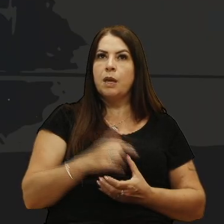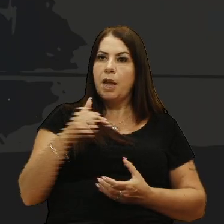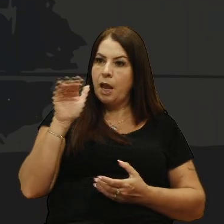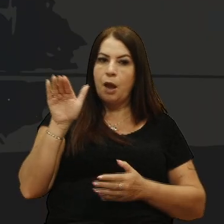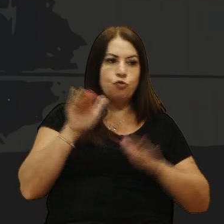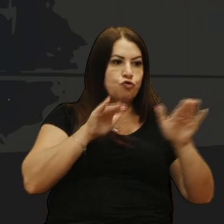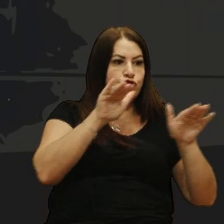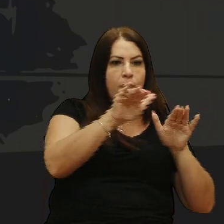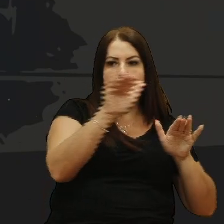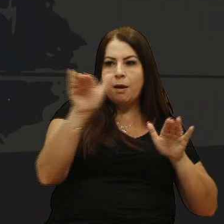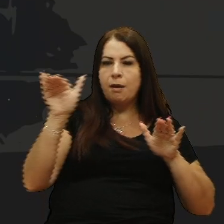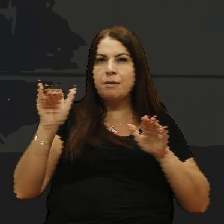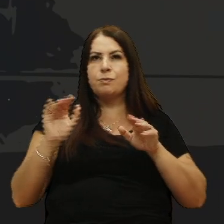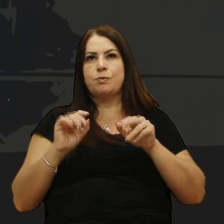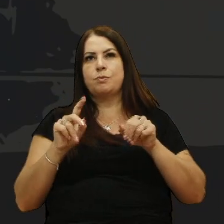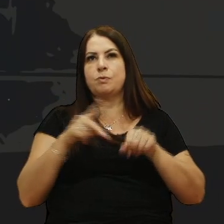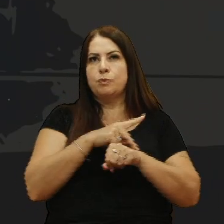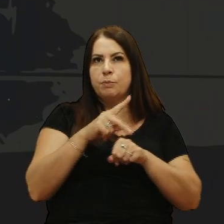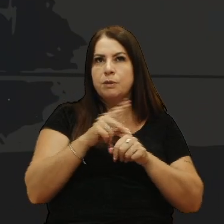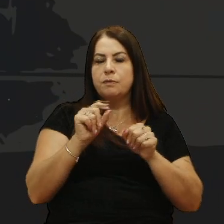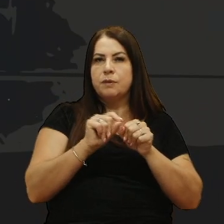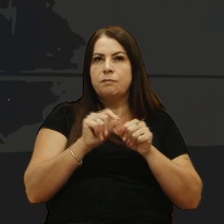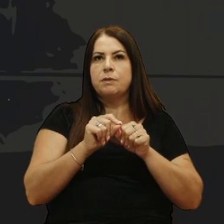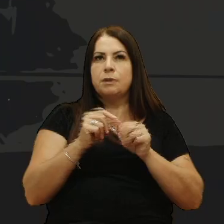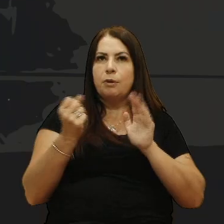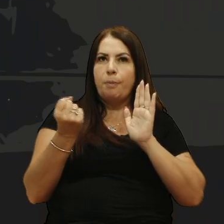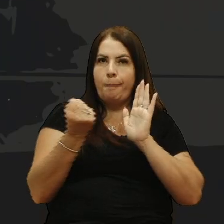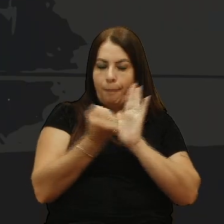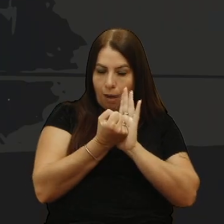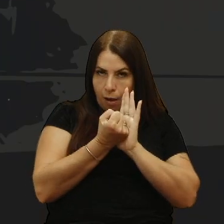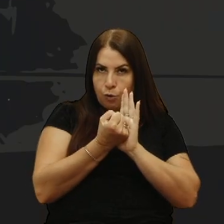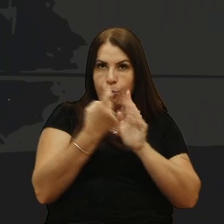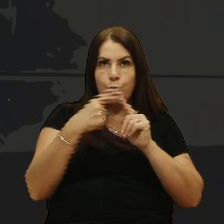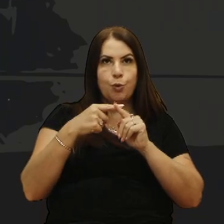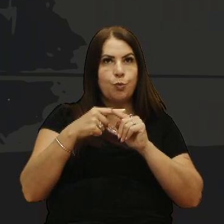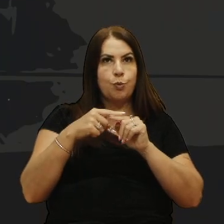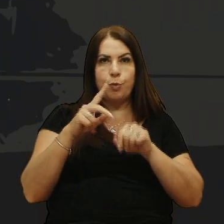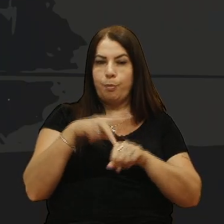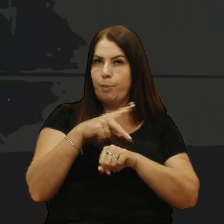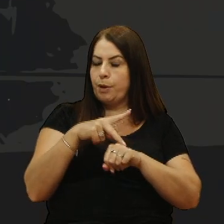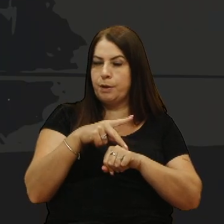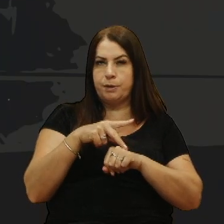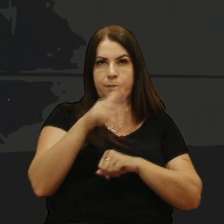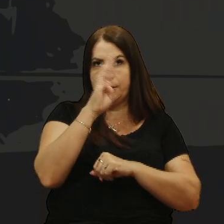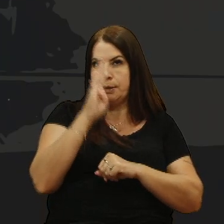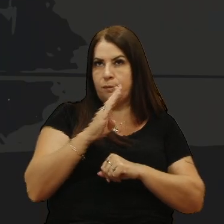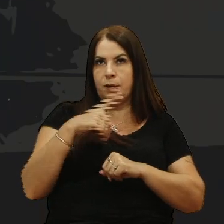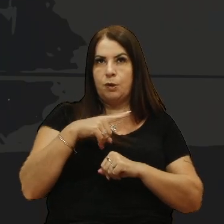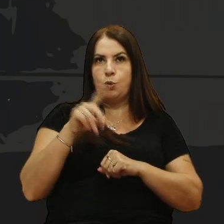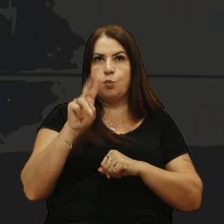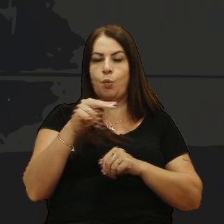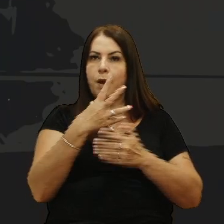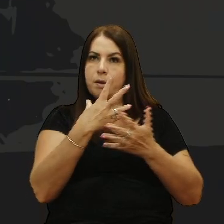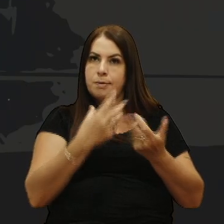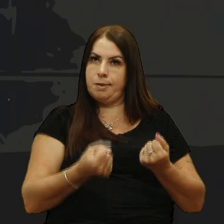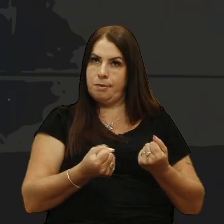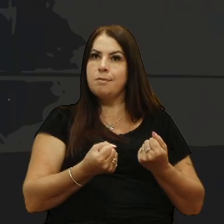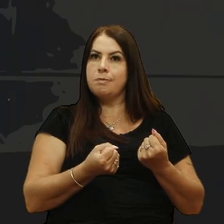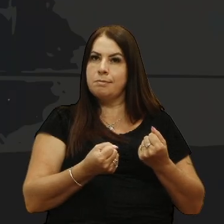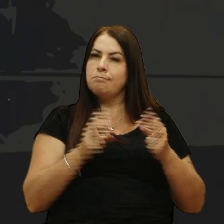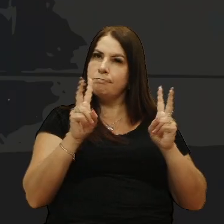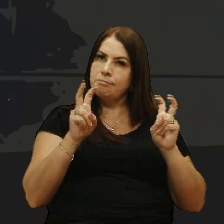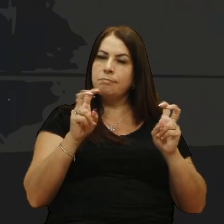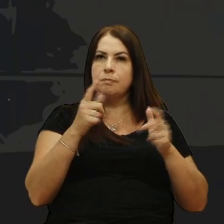que se faz hoje do nosso Estado. Disse que é um marco porque nunca o Estado brasileiro antes admitiu, né,